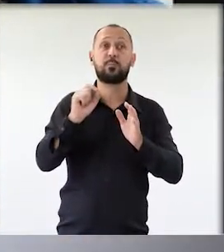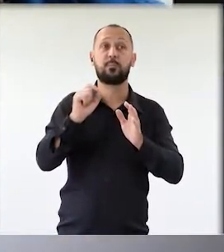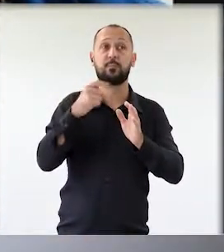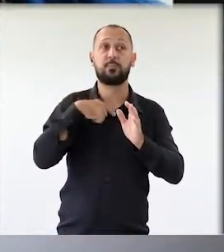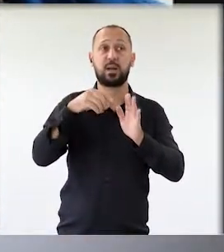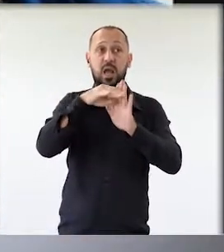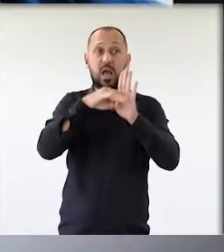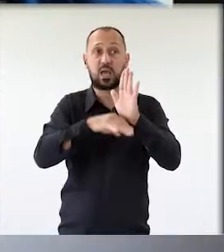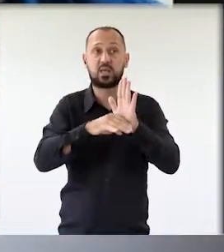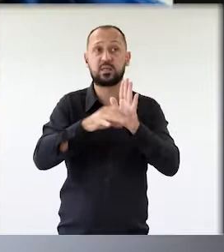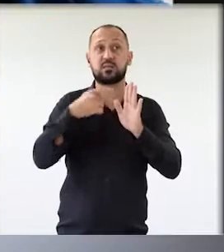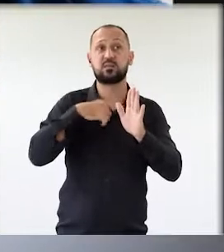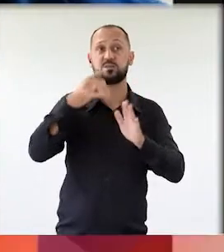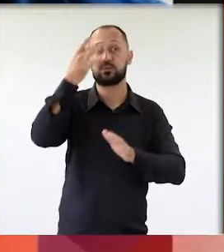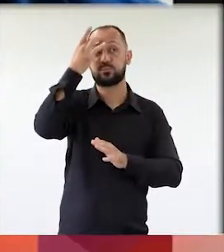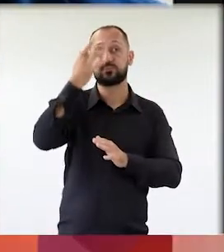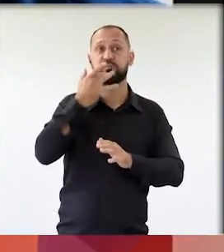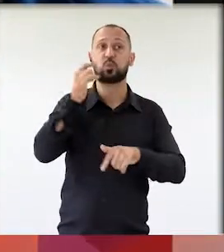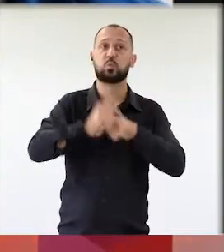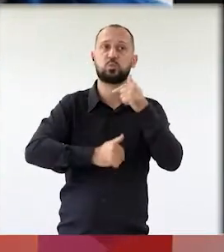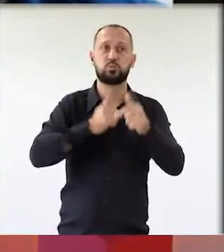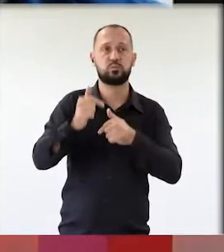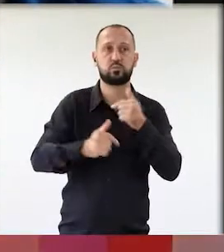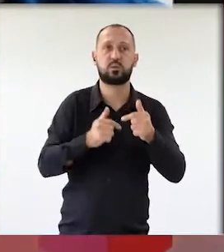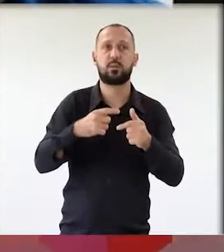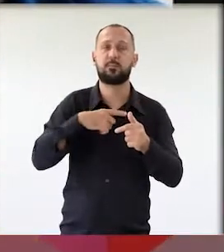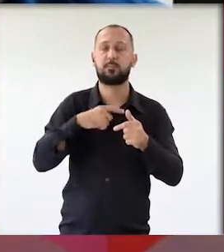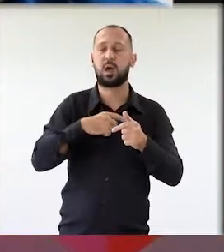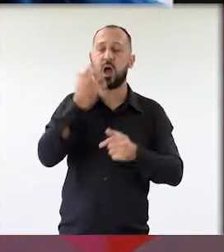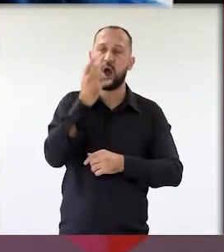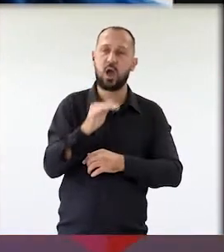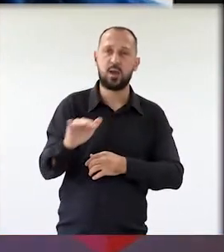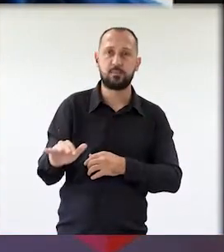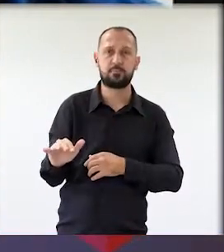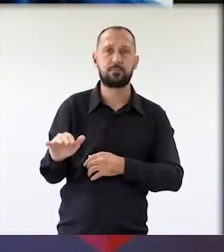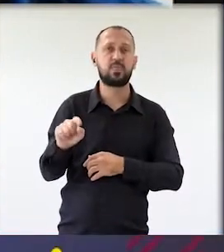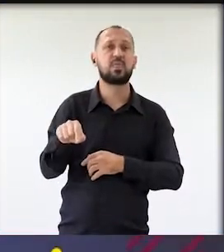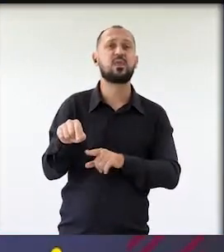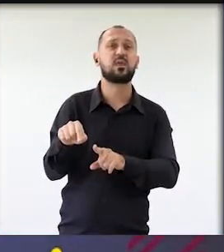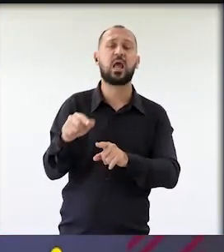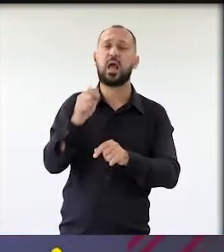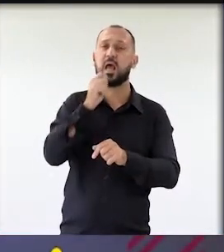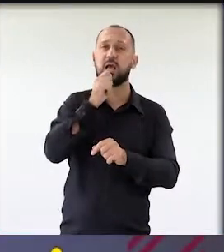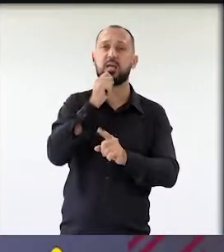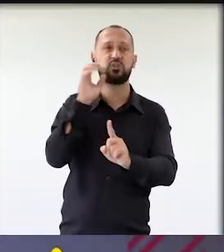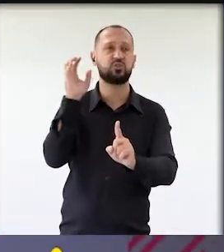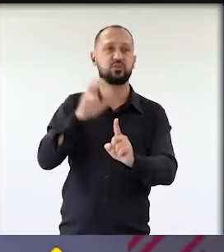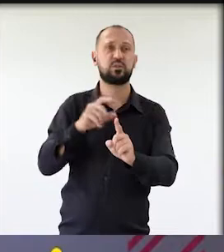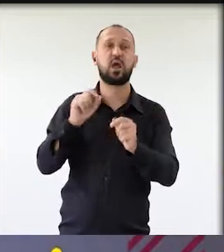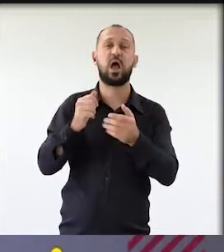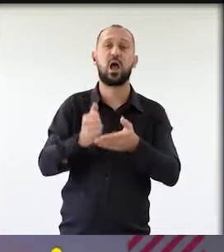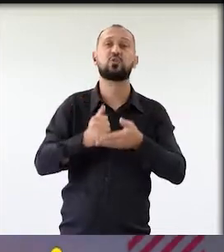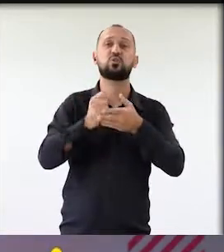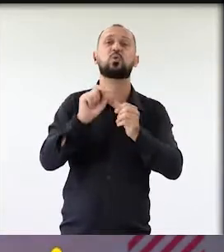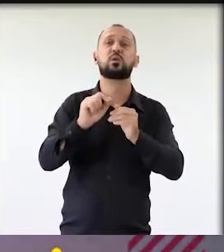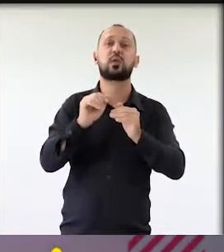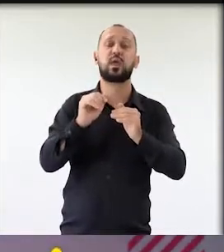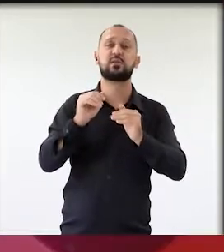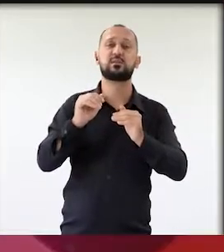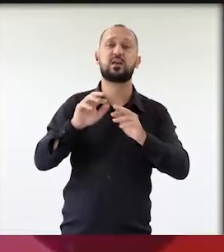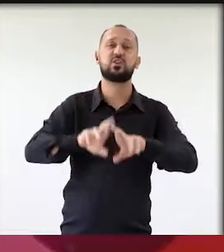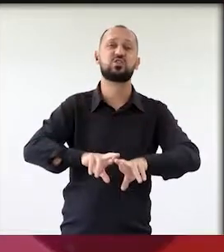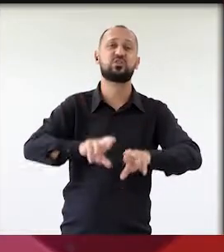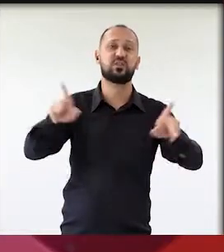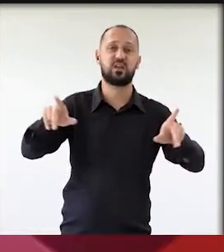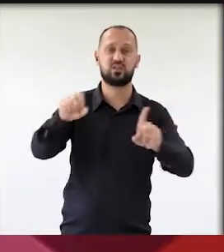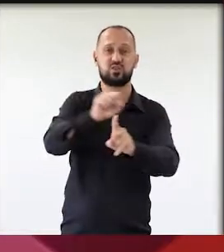são desenvolvidas. E isso é uma questão, essa questão do trabalho infantil é uma questão que causa ainda mais a desigualdade